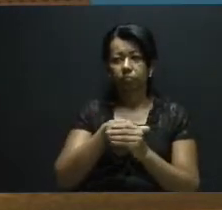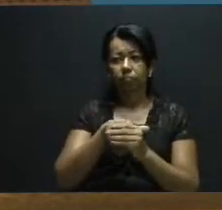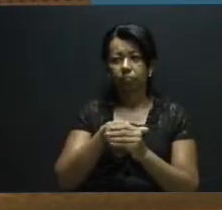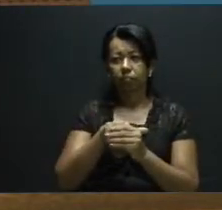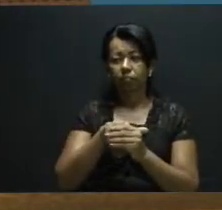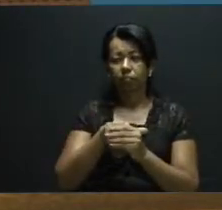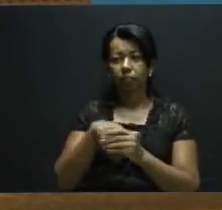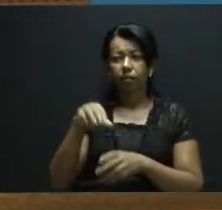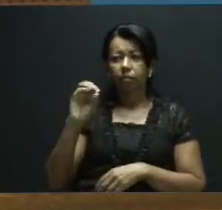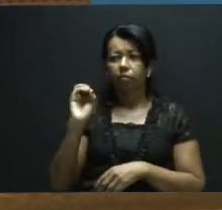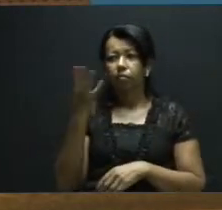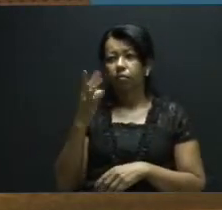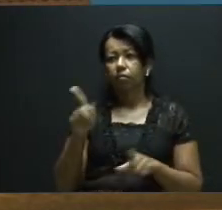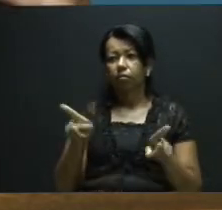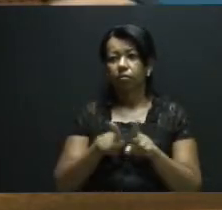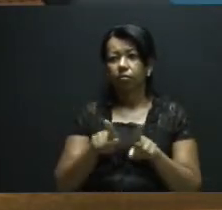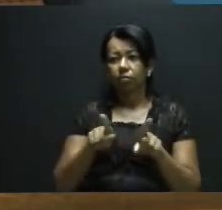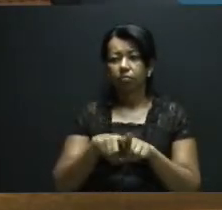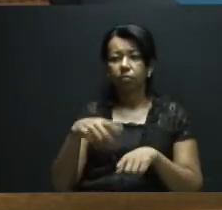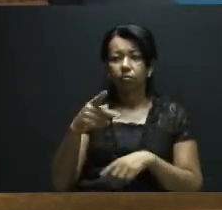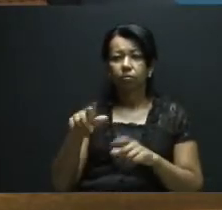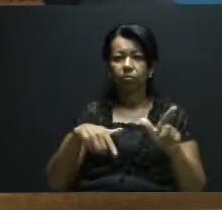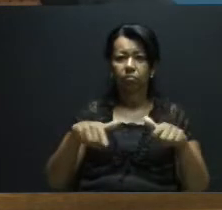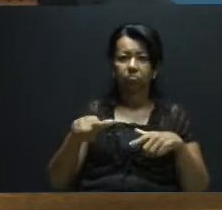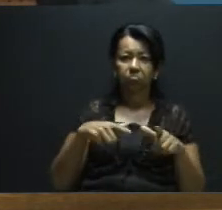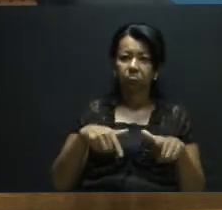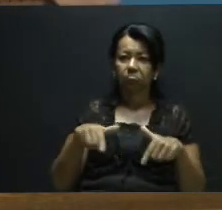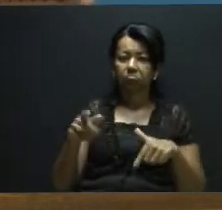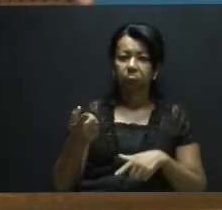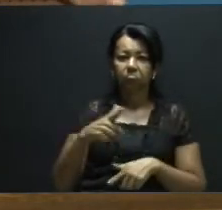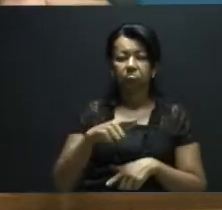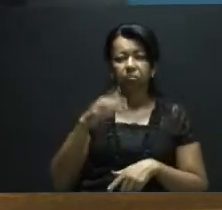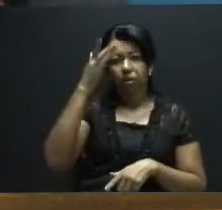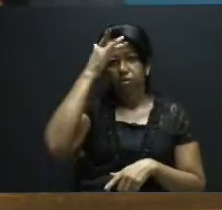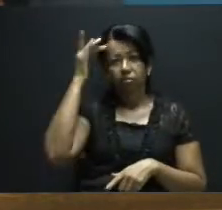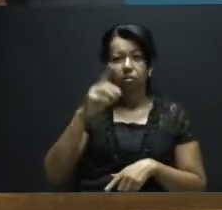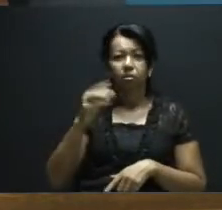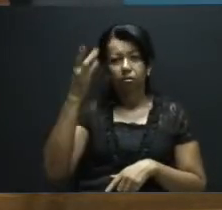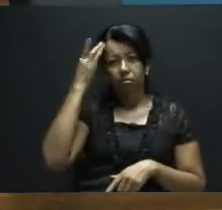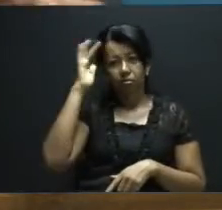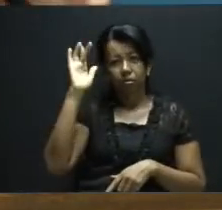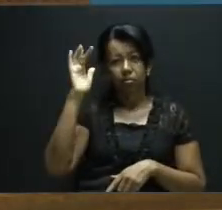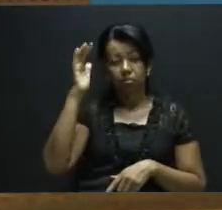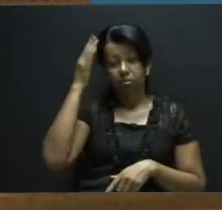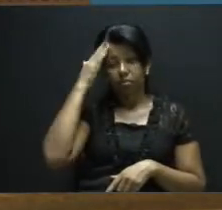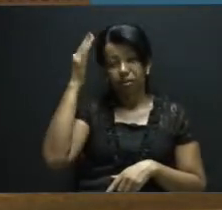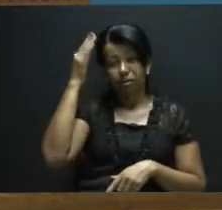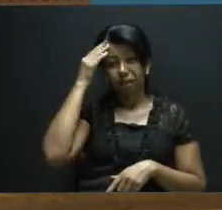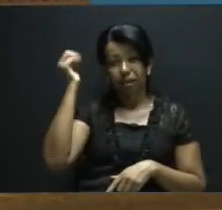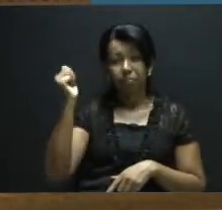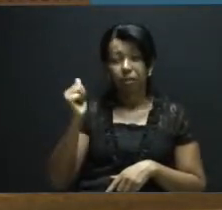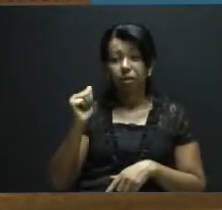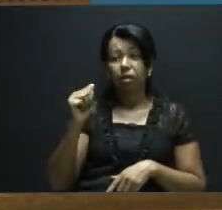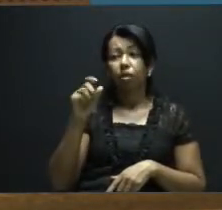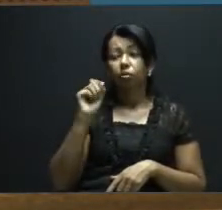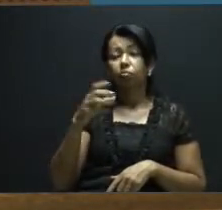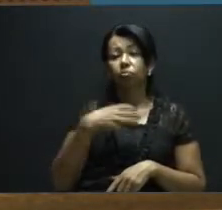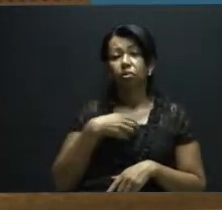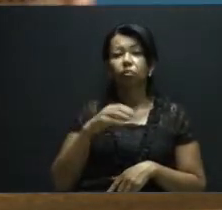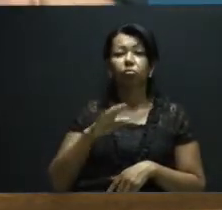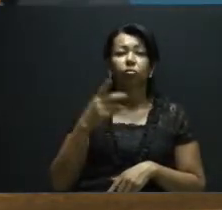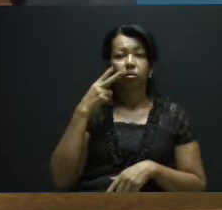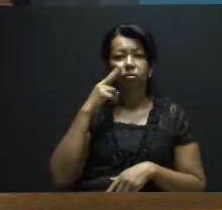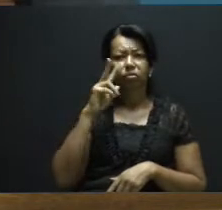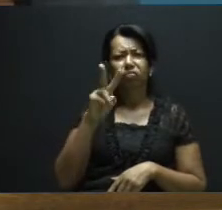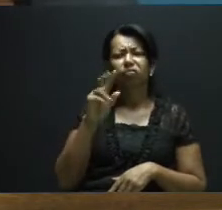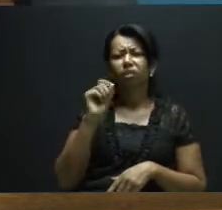acontece é o seguinte pela minha profissão vários munícipes não sabe é a forma de quando depara